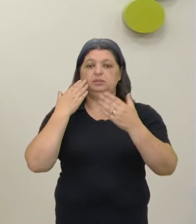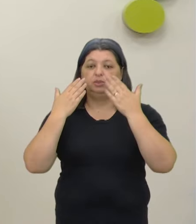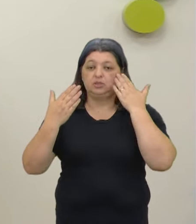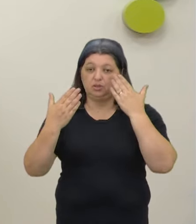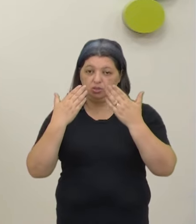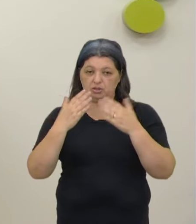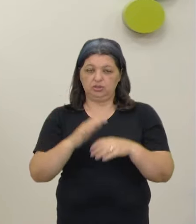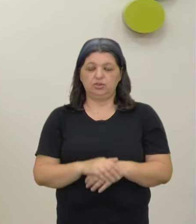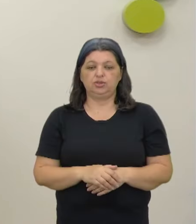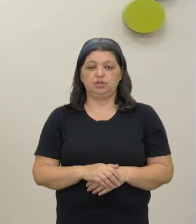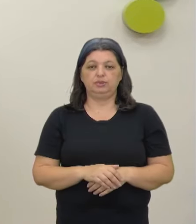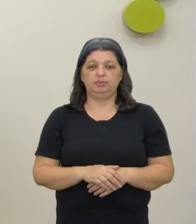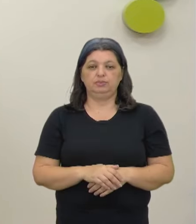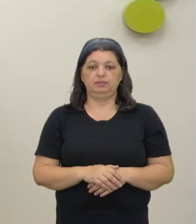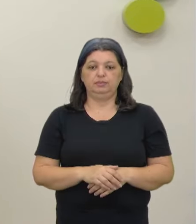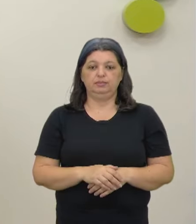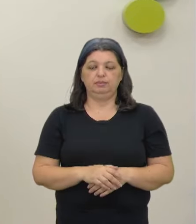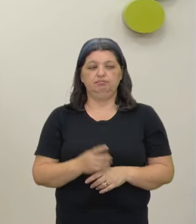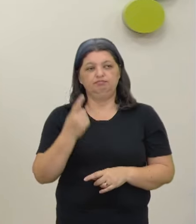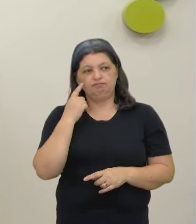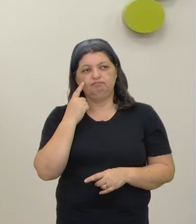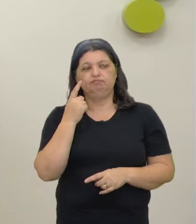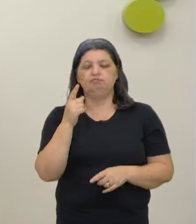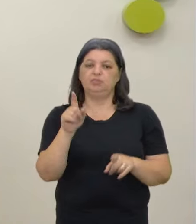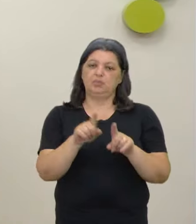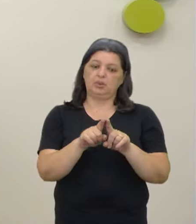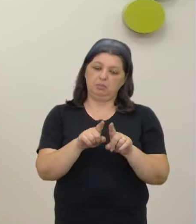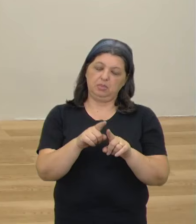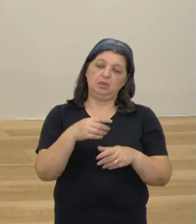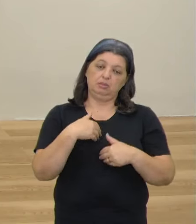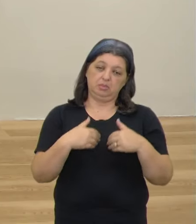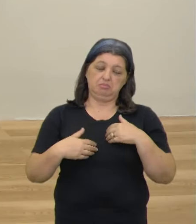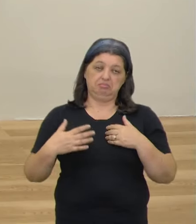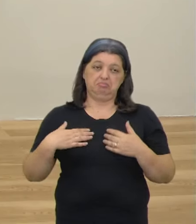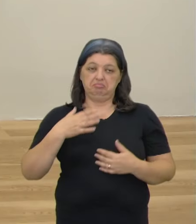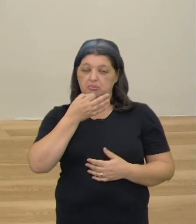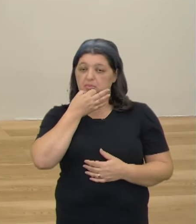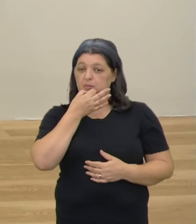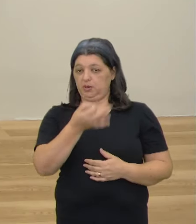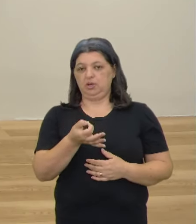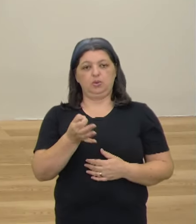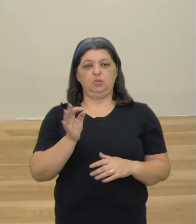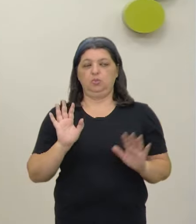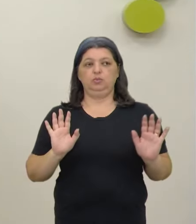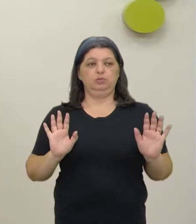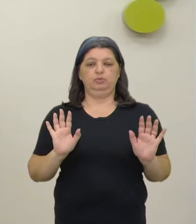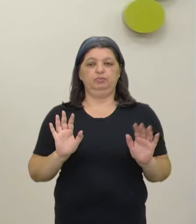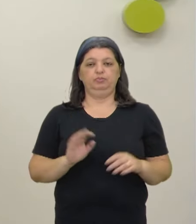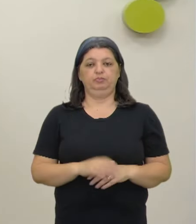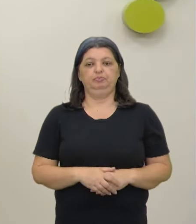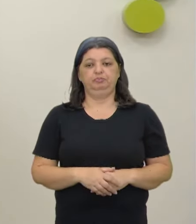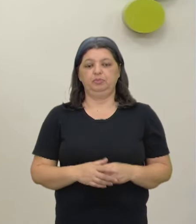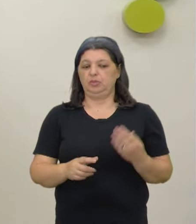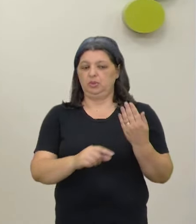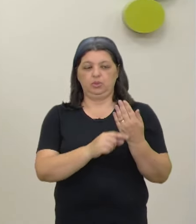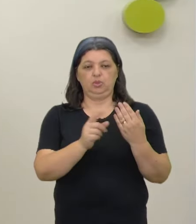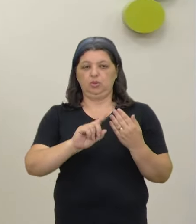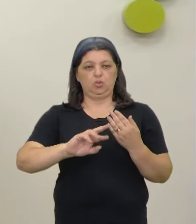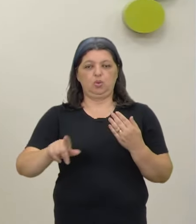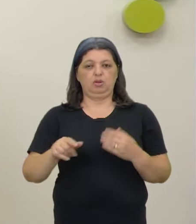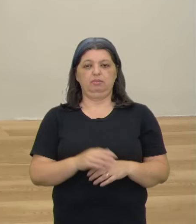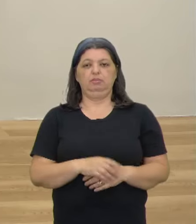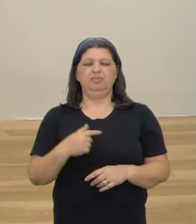a violência psicológica, assim como a física, minha opinião, tá? Isso daí não é uma opinião de um autor, minha opinião. Ela também é